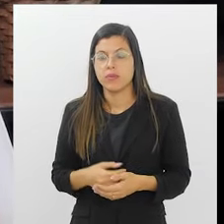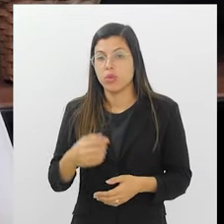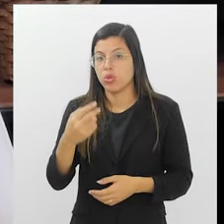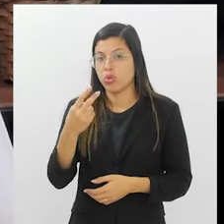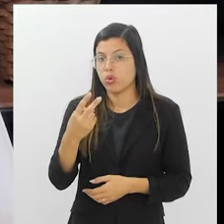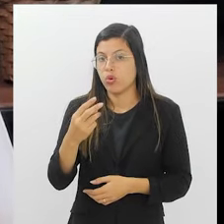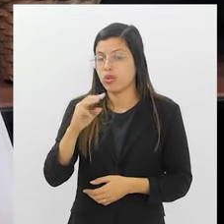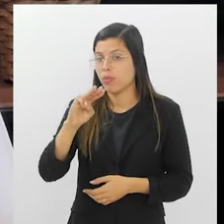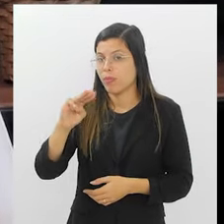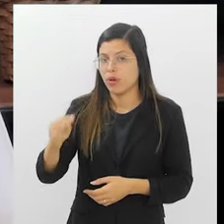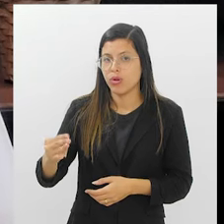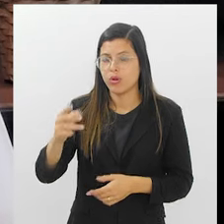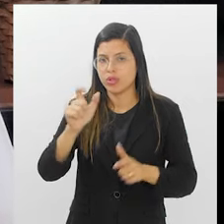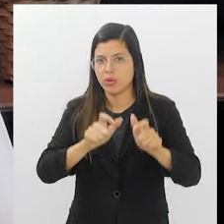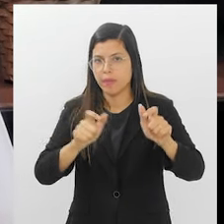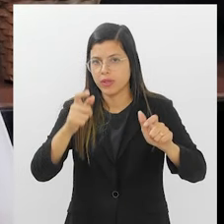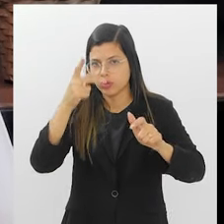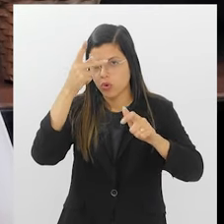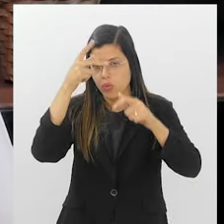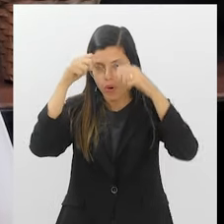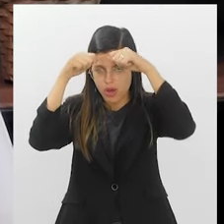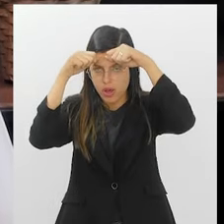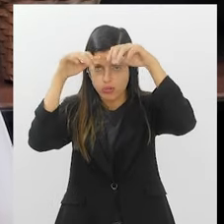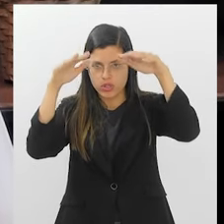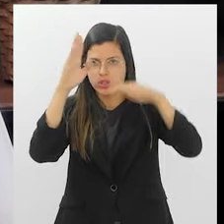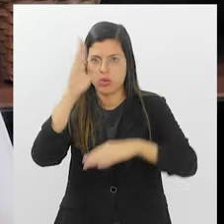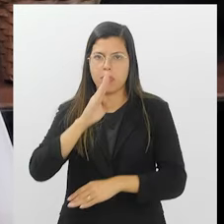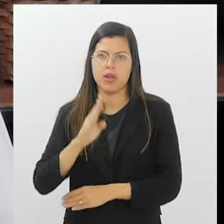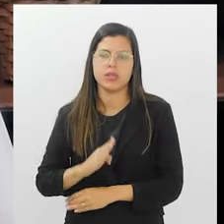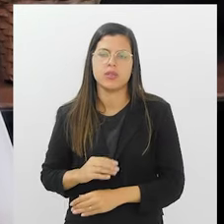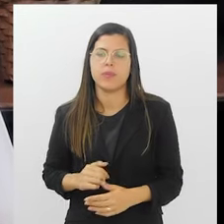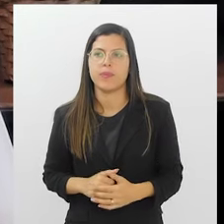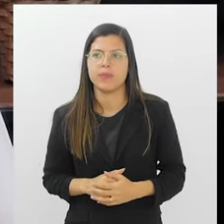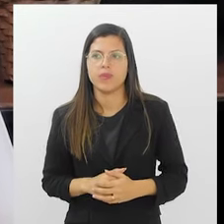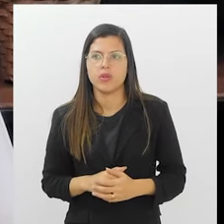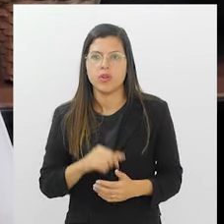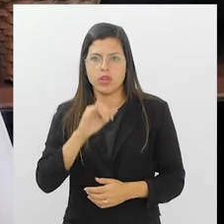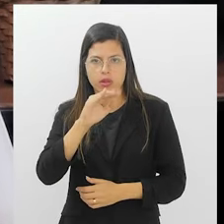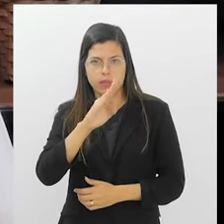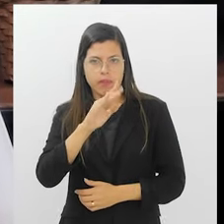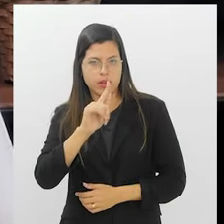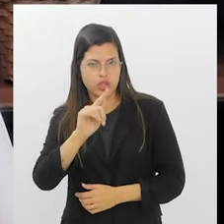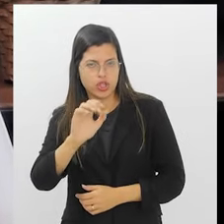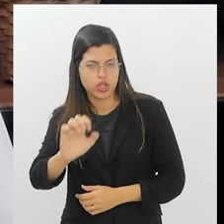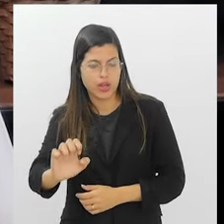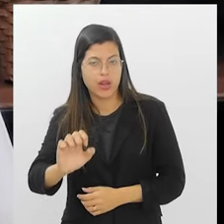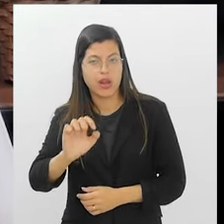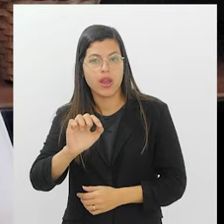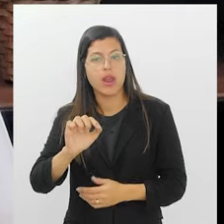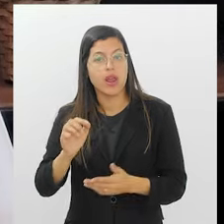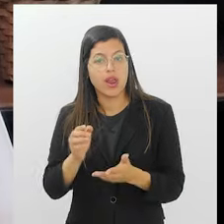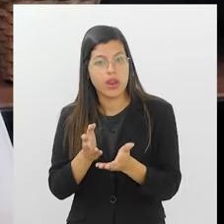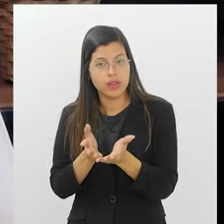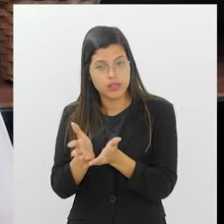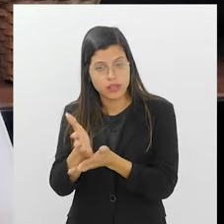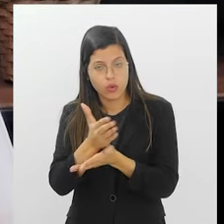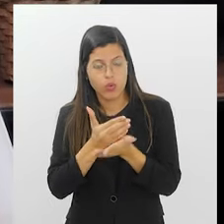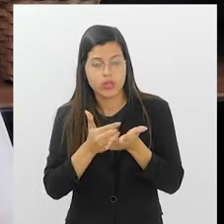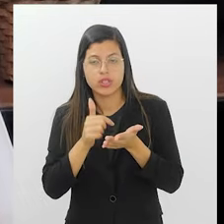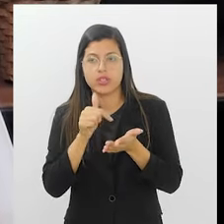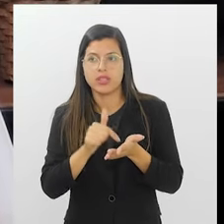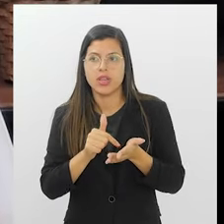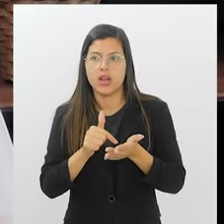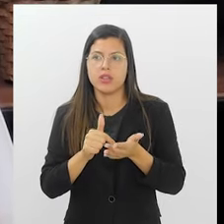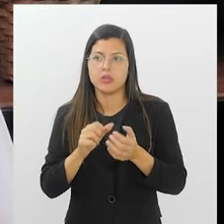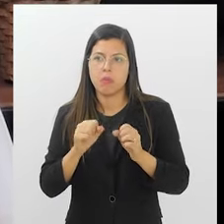Estima-se que há 2 milhões de pessoas com autismo no Brasil, né, segundo o IBGE. Os números estão previstos